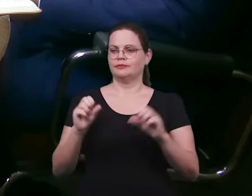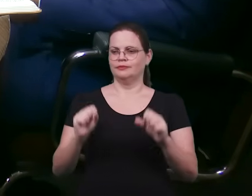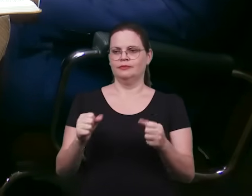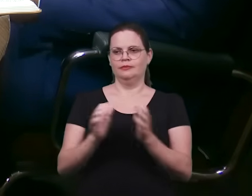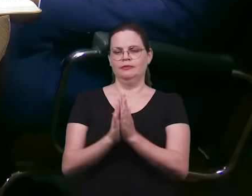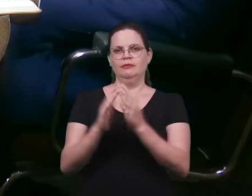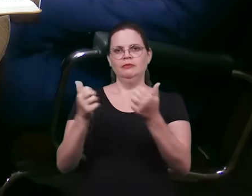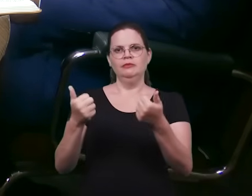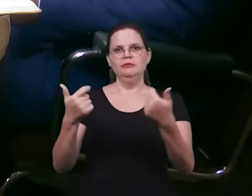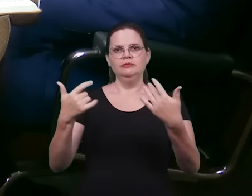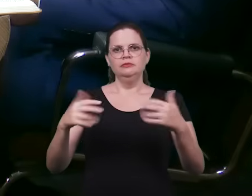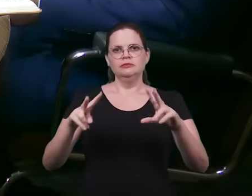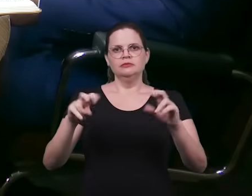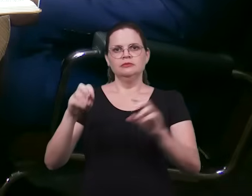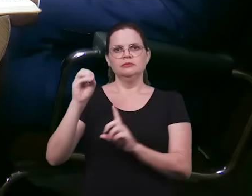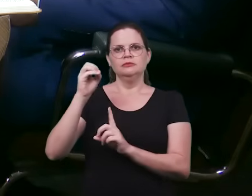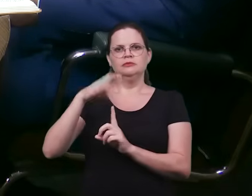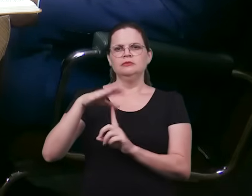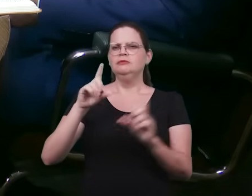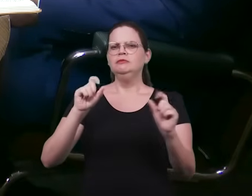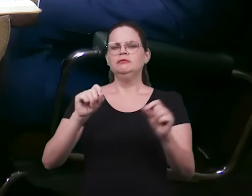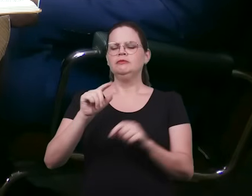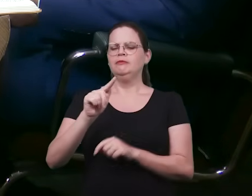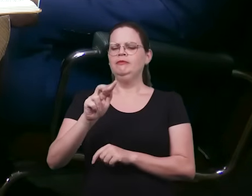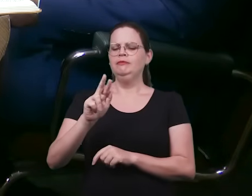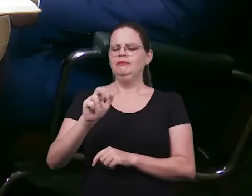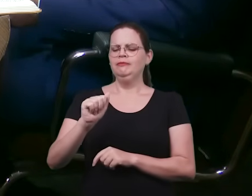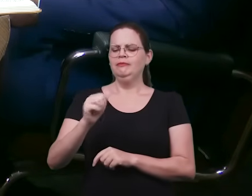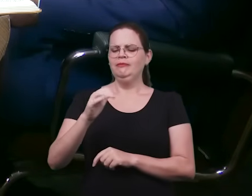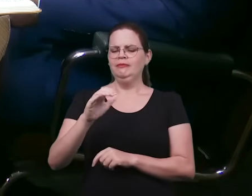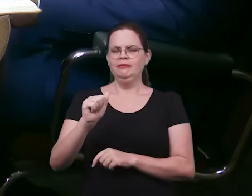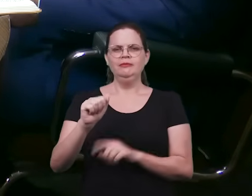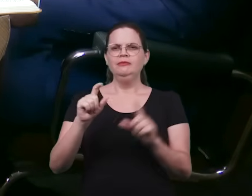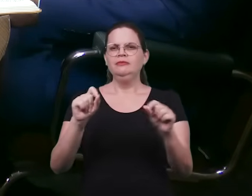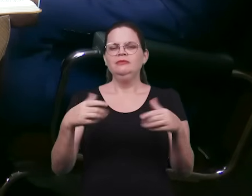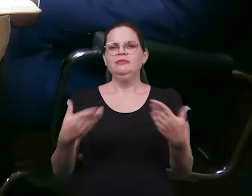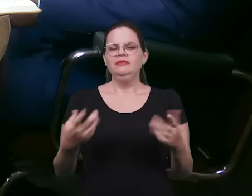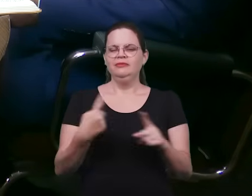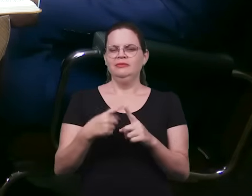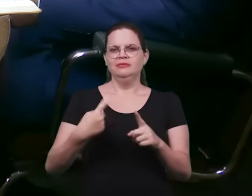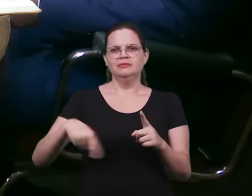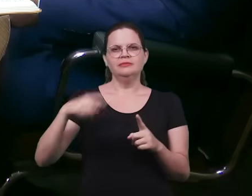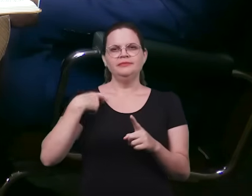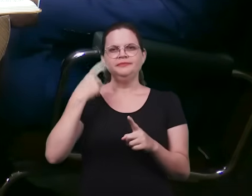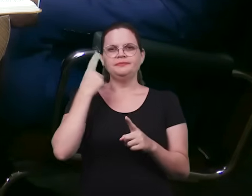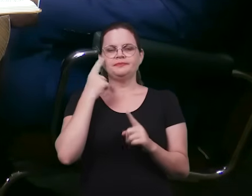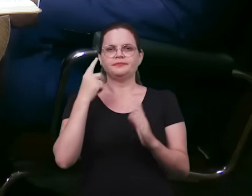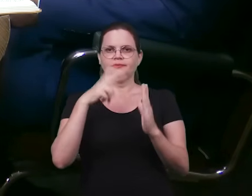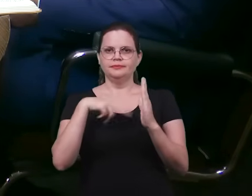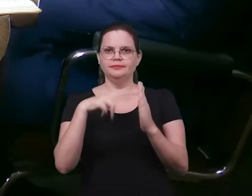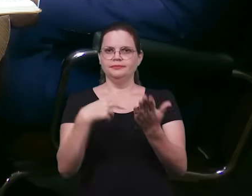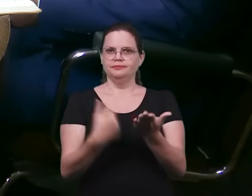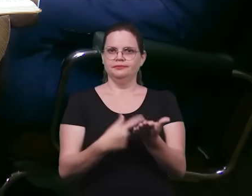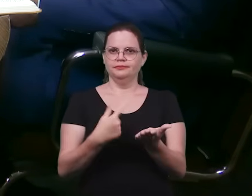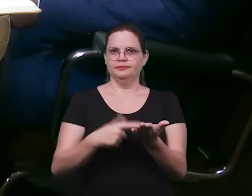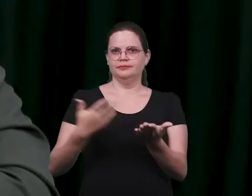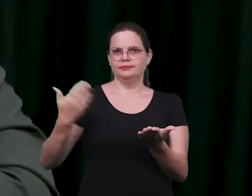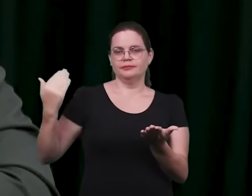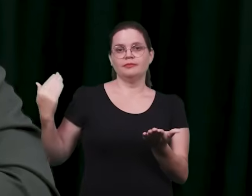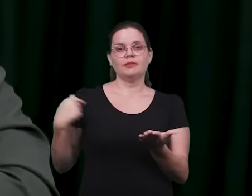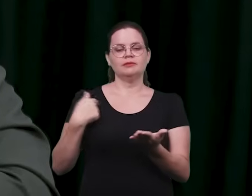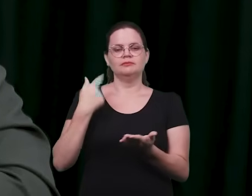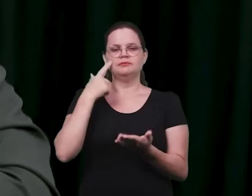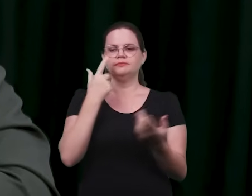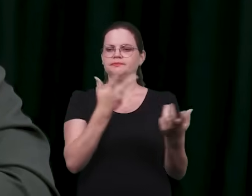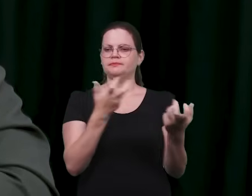pouquinho sobre esta graça. O que é a graça? Porque nós olhamos os capítulos, os livros anteriores, vamos encontrar um